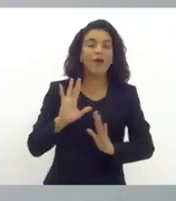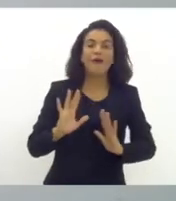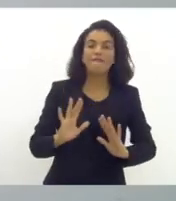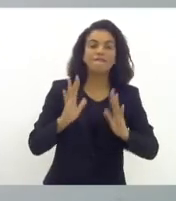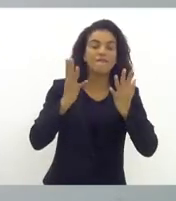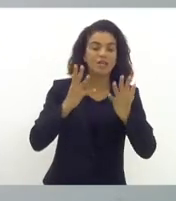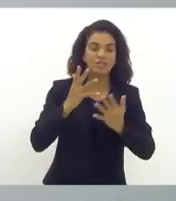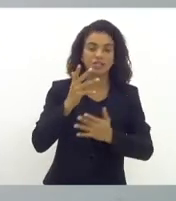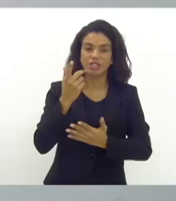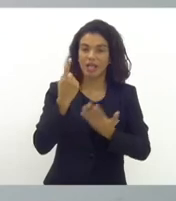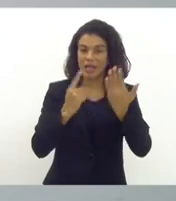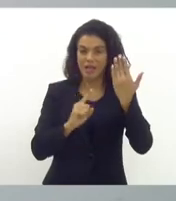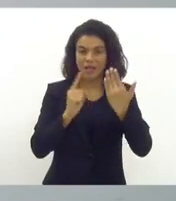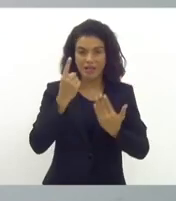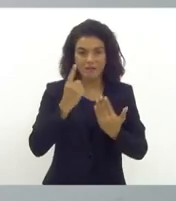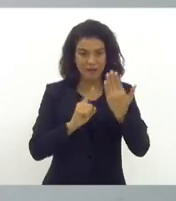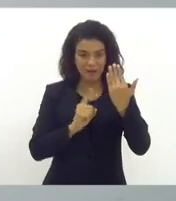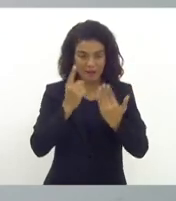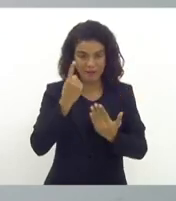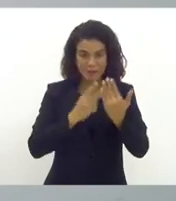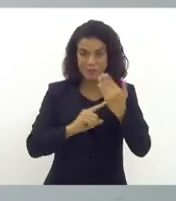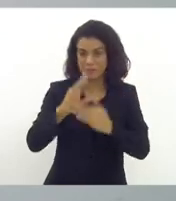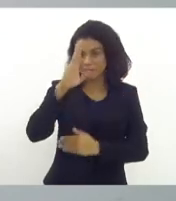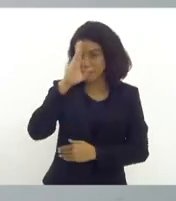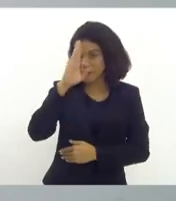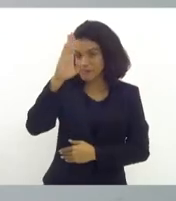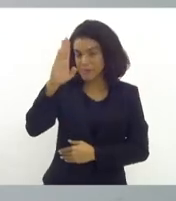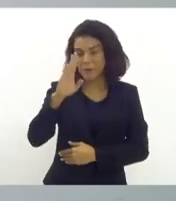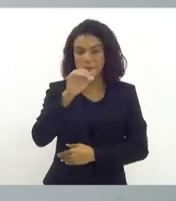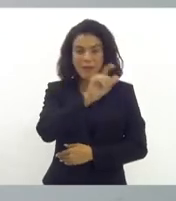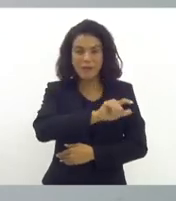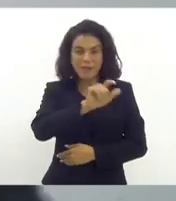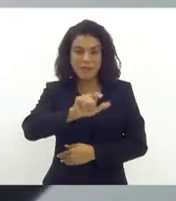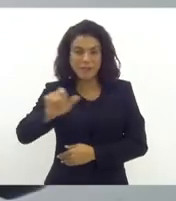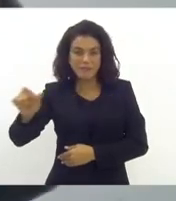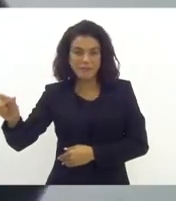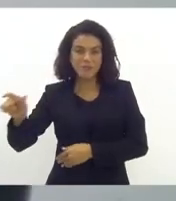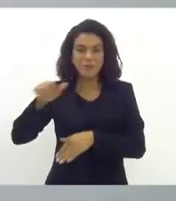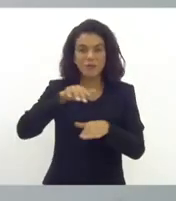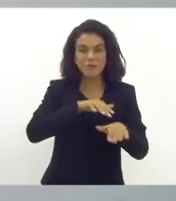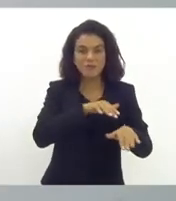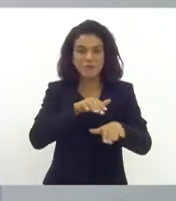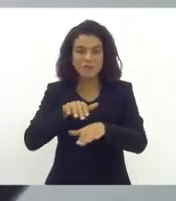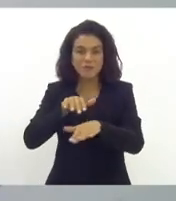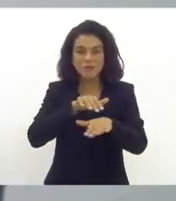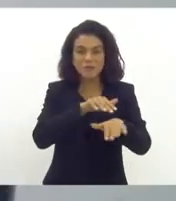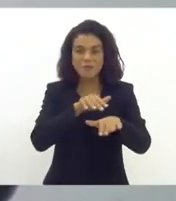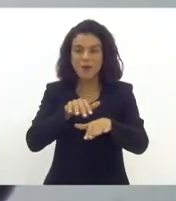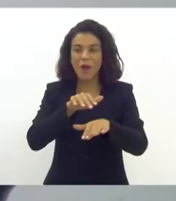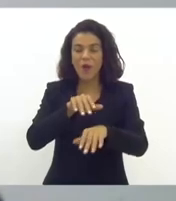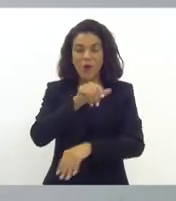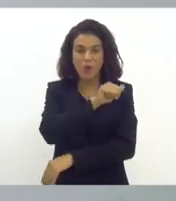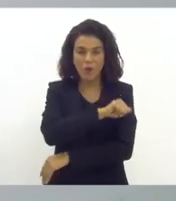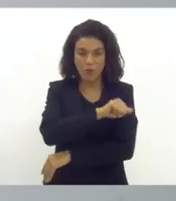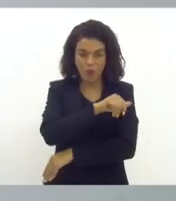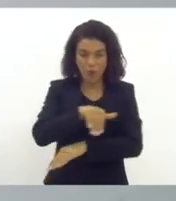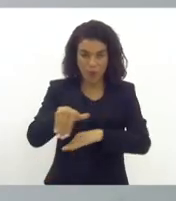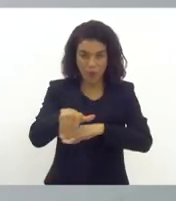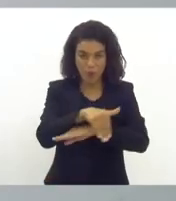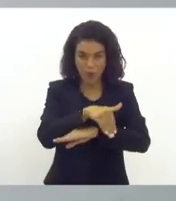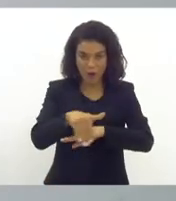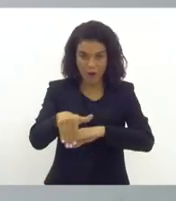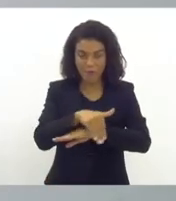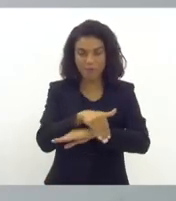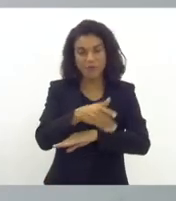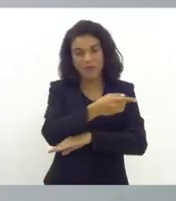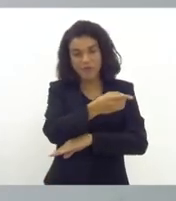carnavalesca principalmente a festa dos foliões de rua então fica esse Marco histórico hoje que vocês todos vocês